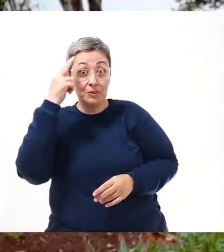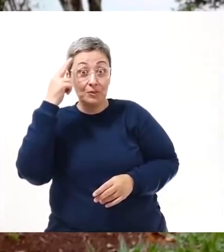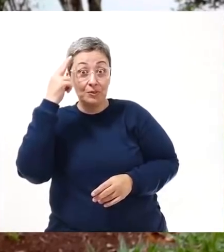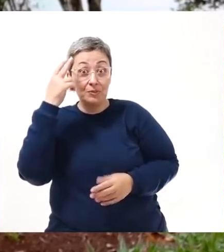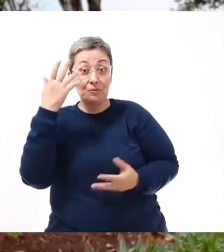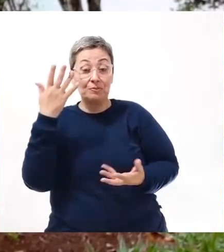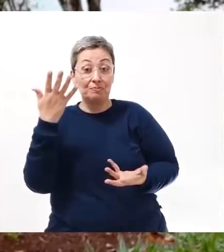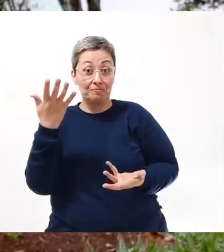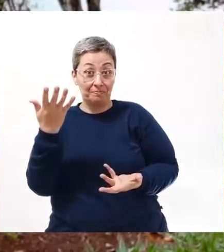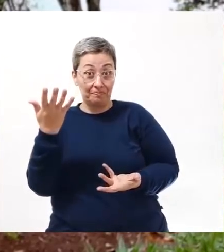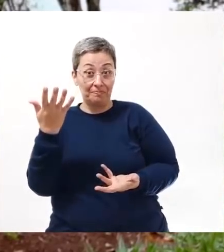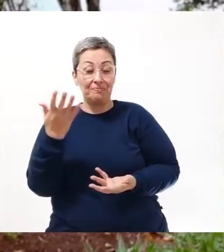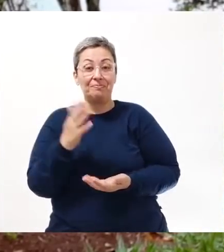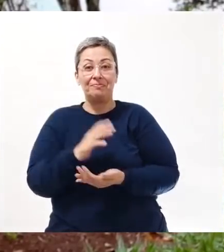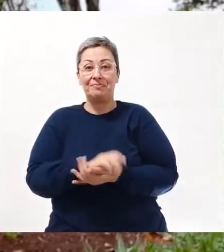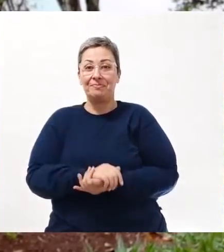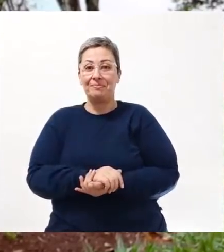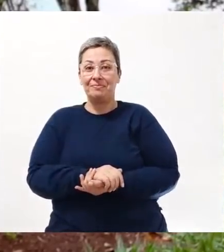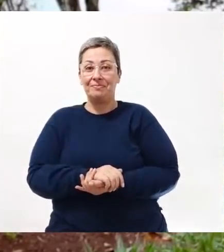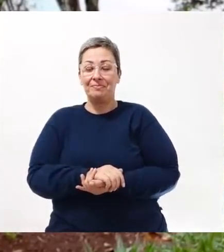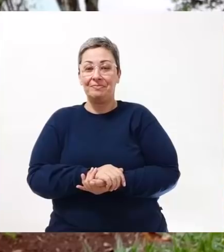sonho.